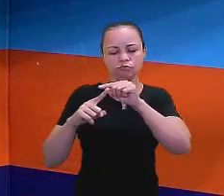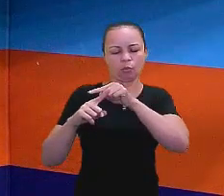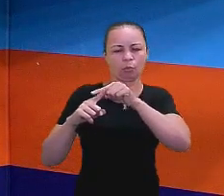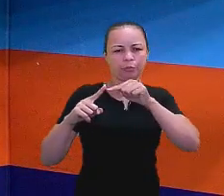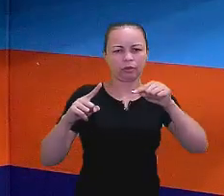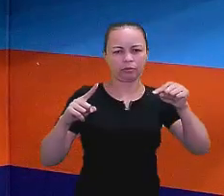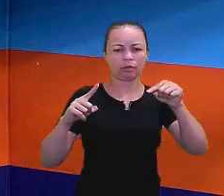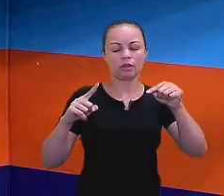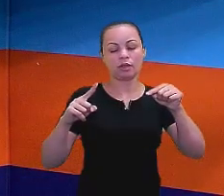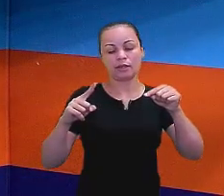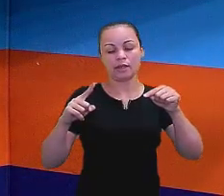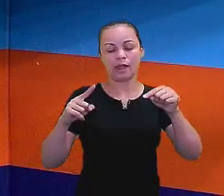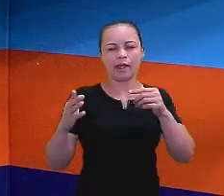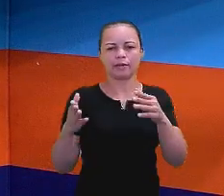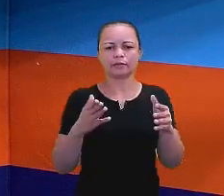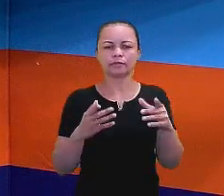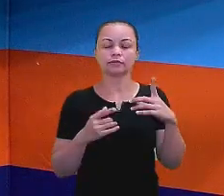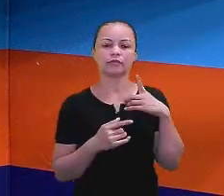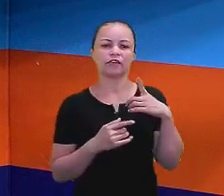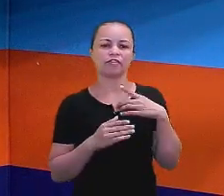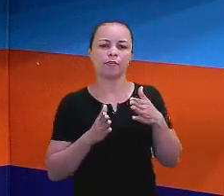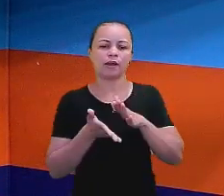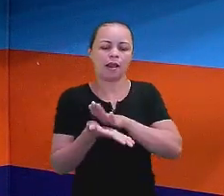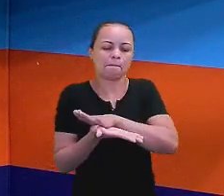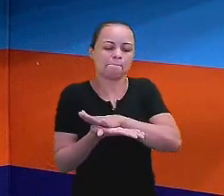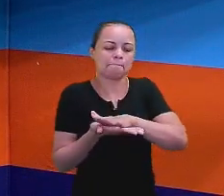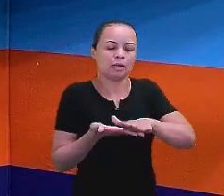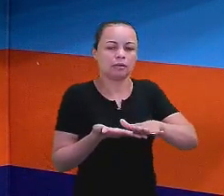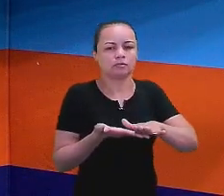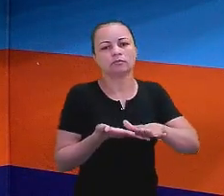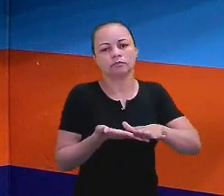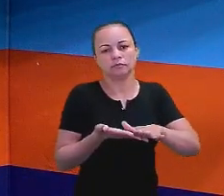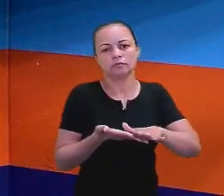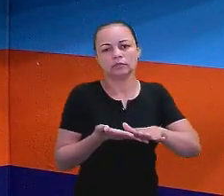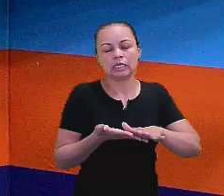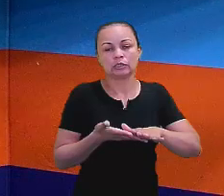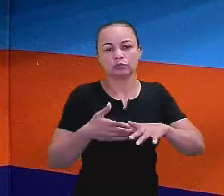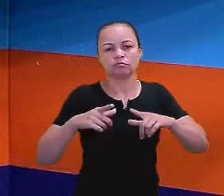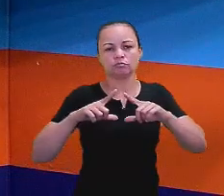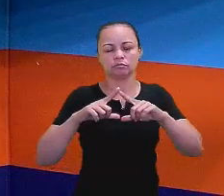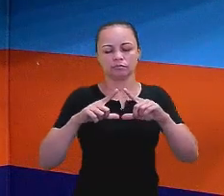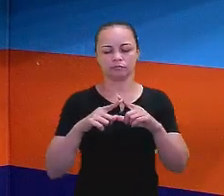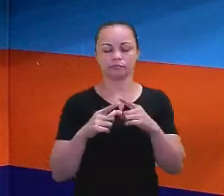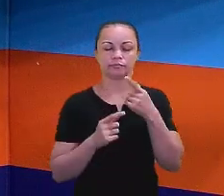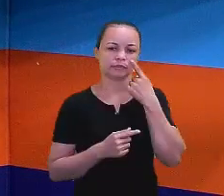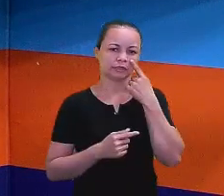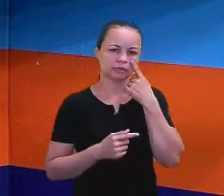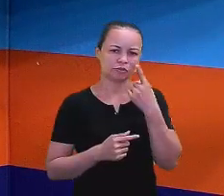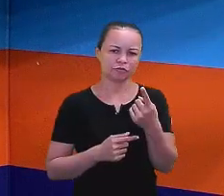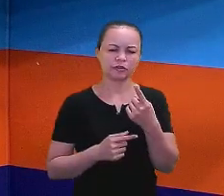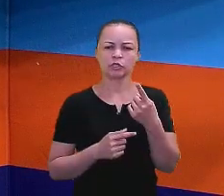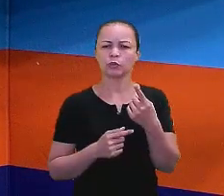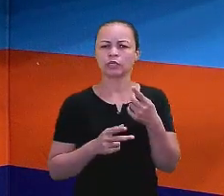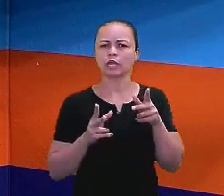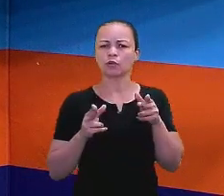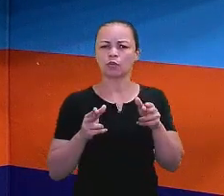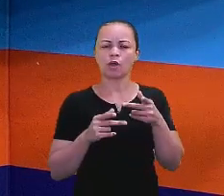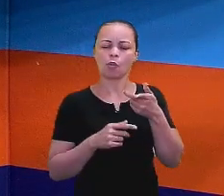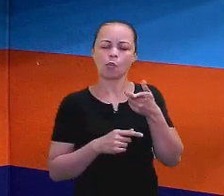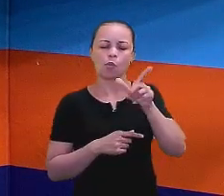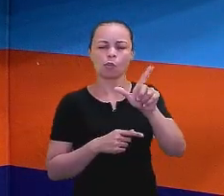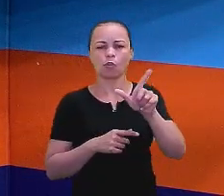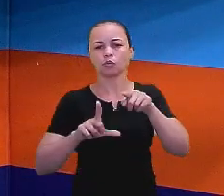que ficou paralelo à base do triângulo. E a gente viu lá, né, que um ângulo interno é igual a um outro